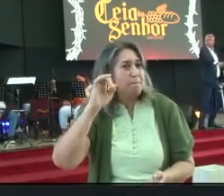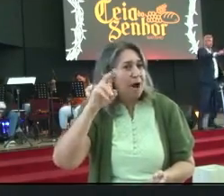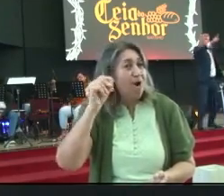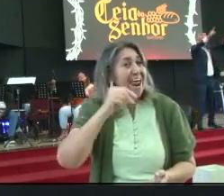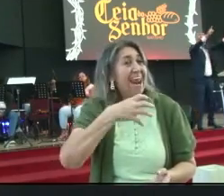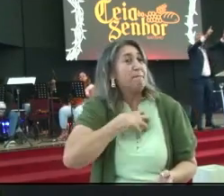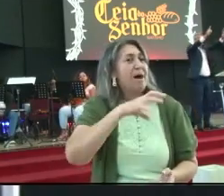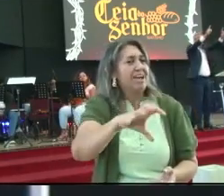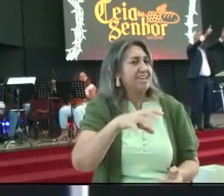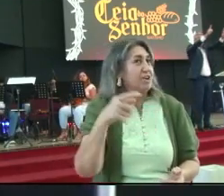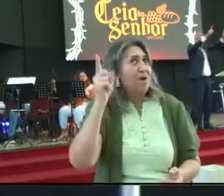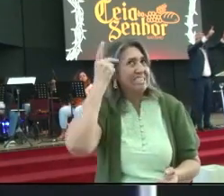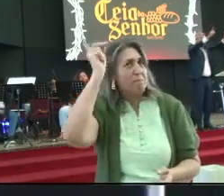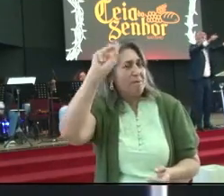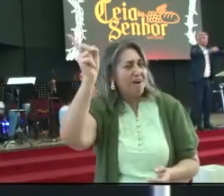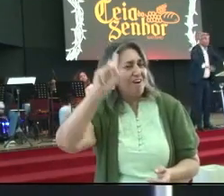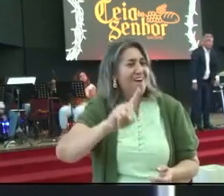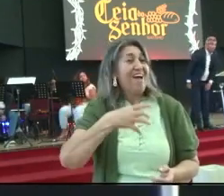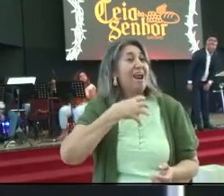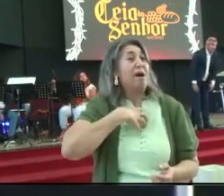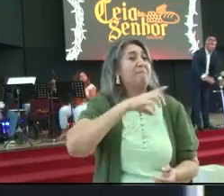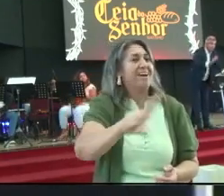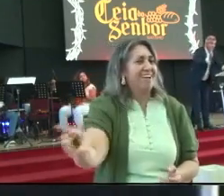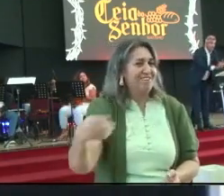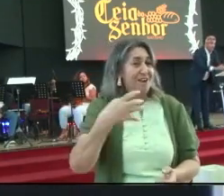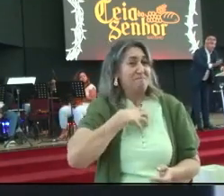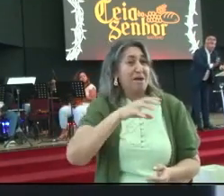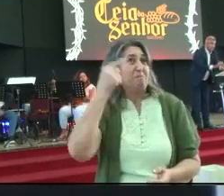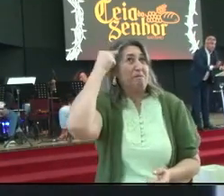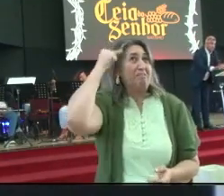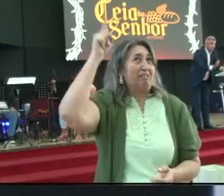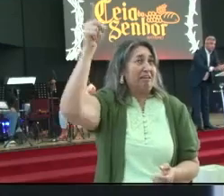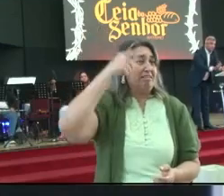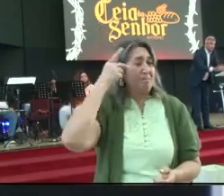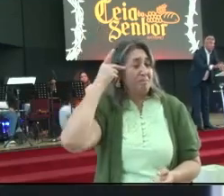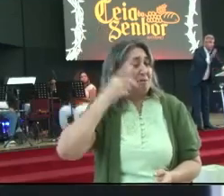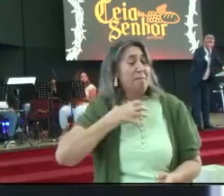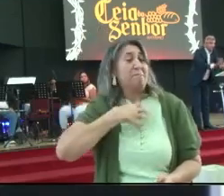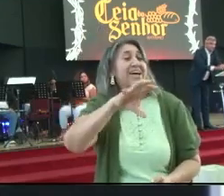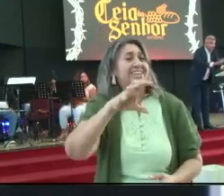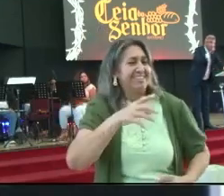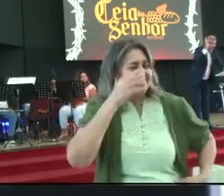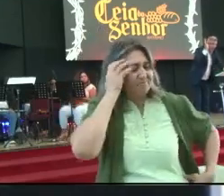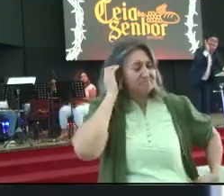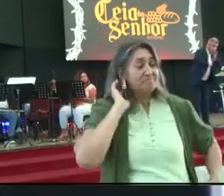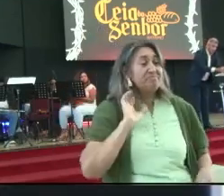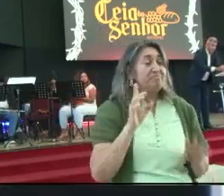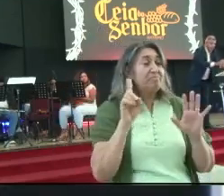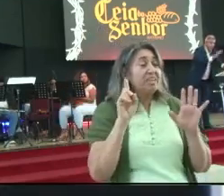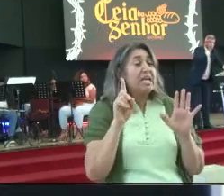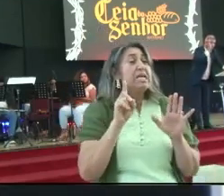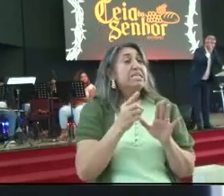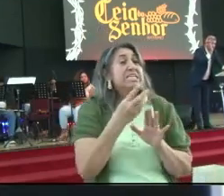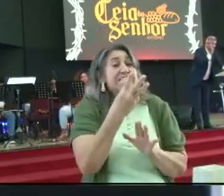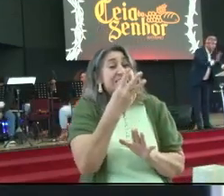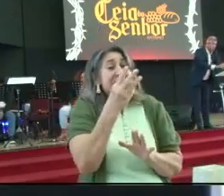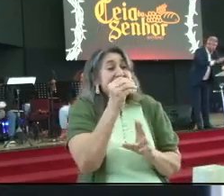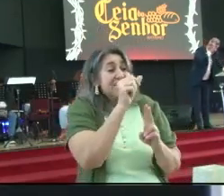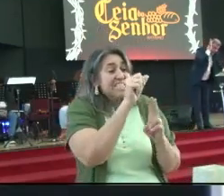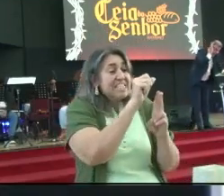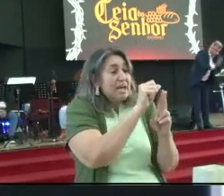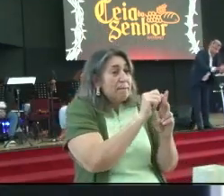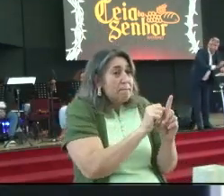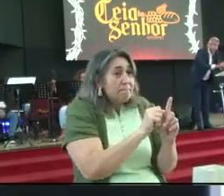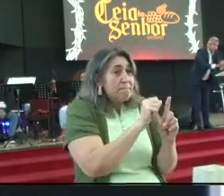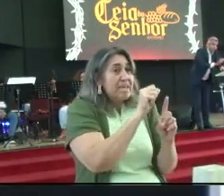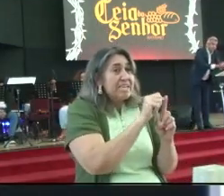Eu vou me endividar, pastor. Vou fazer prestação na CVC 30 meses e vou pagar juros, mas que